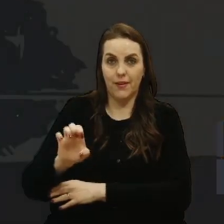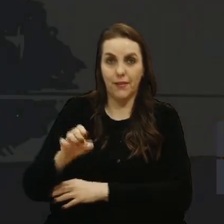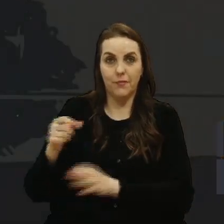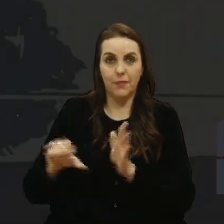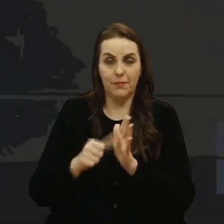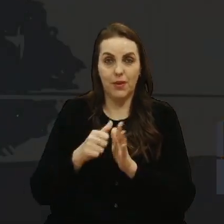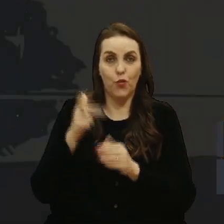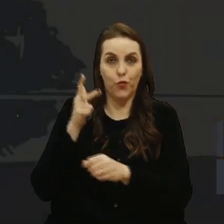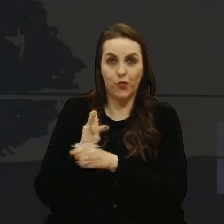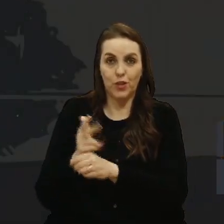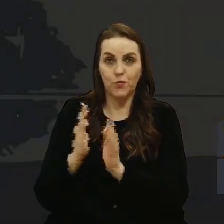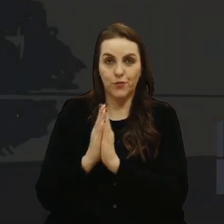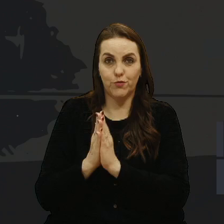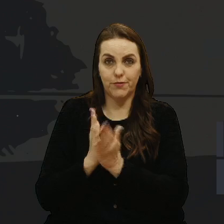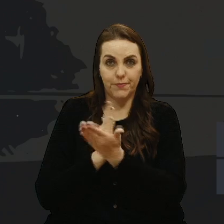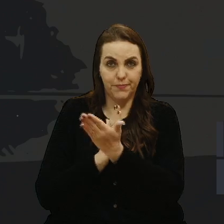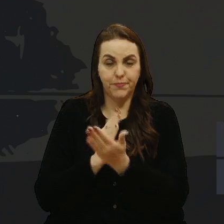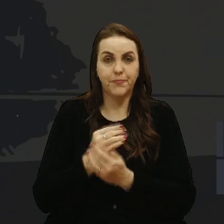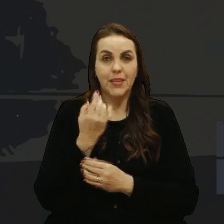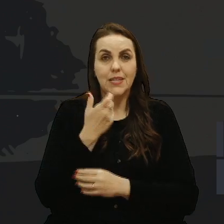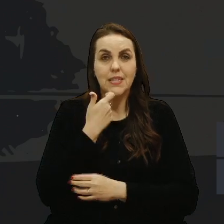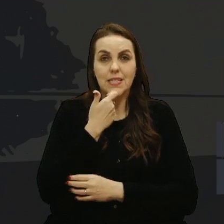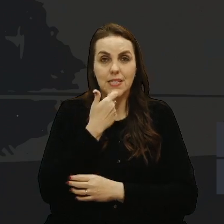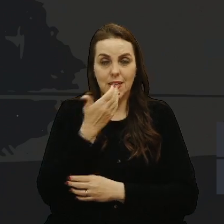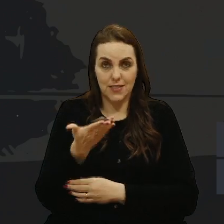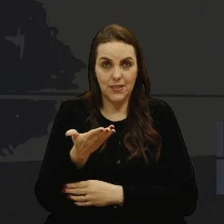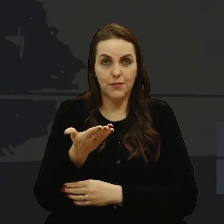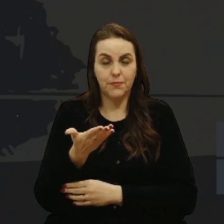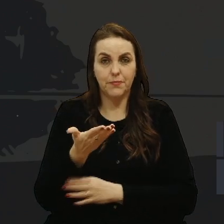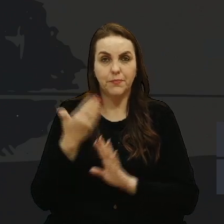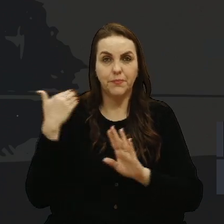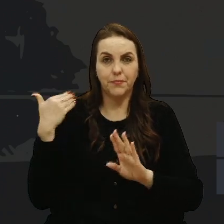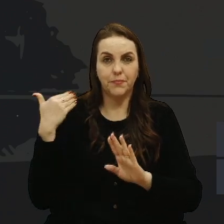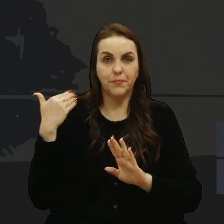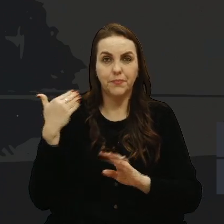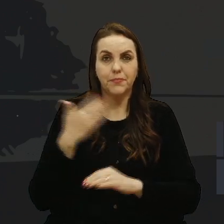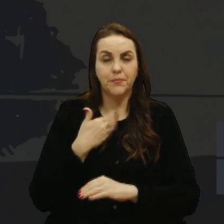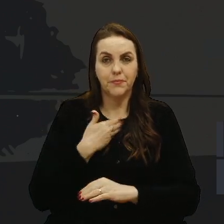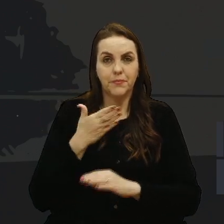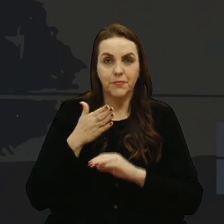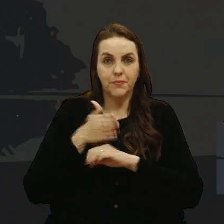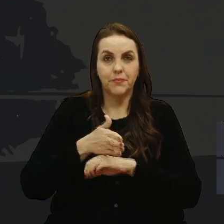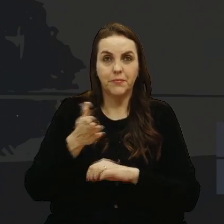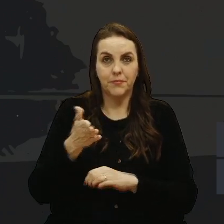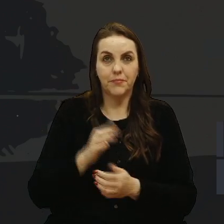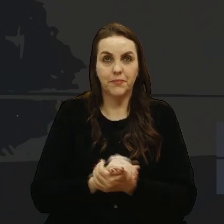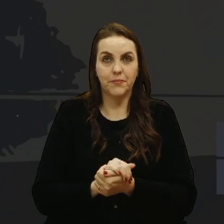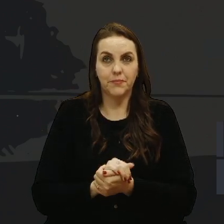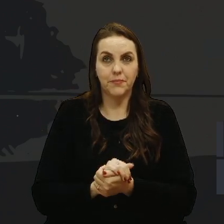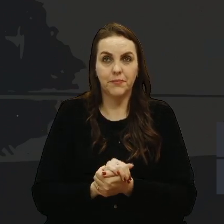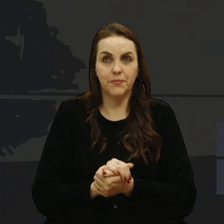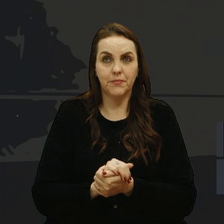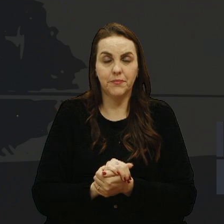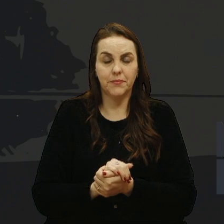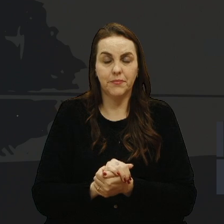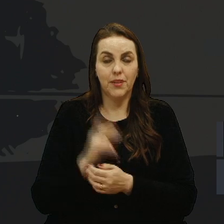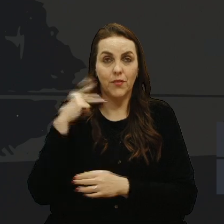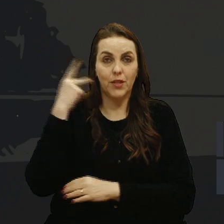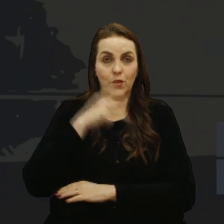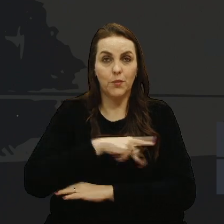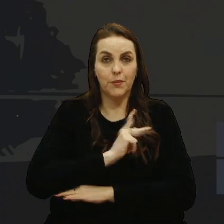o vídeo. Na última sexta-feira, me rumei ao Ecopark, depois até de uma convocação do vereador Pedro